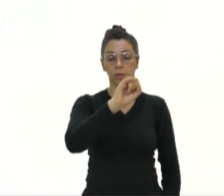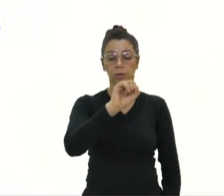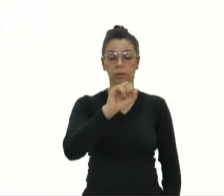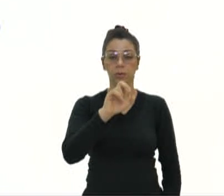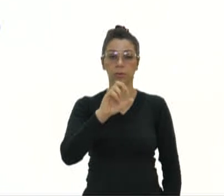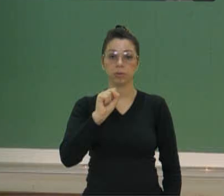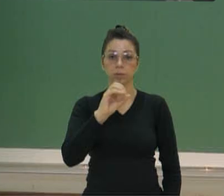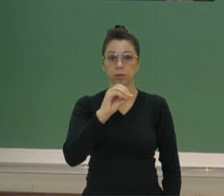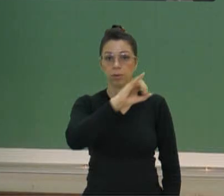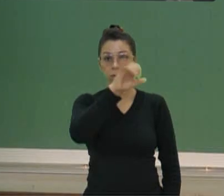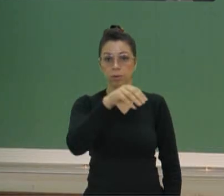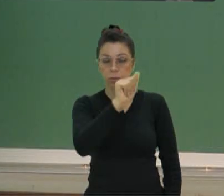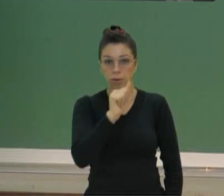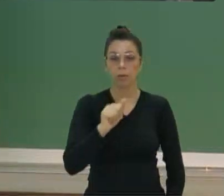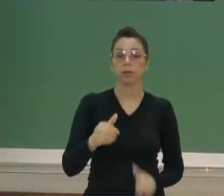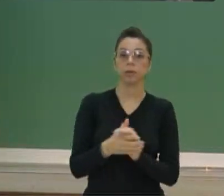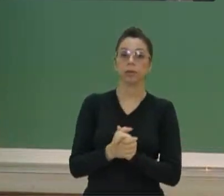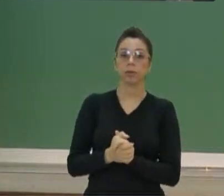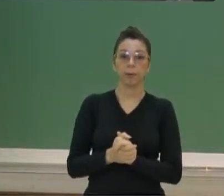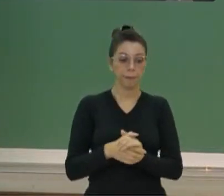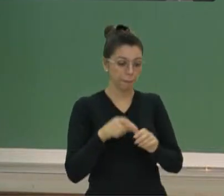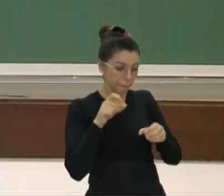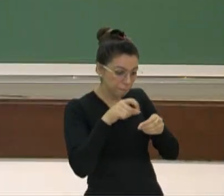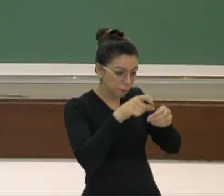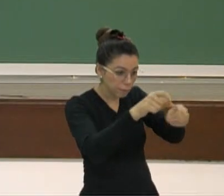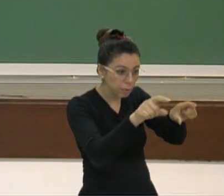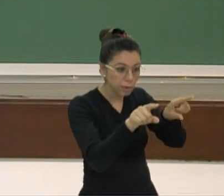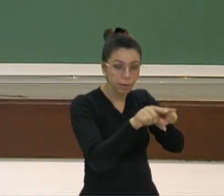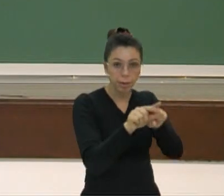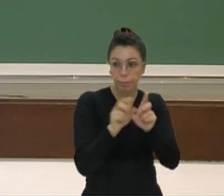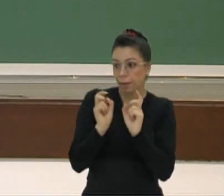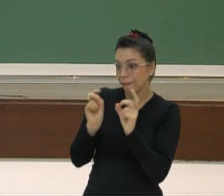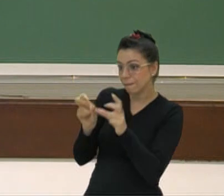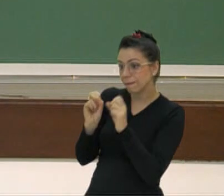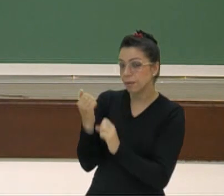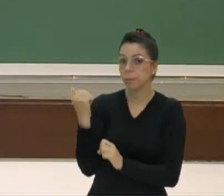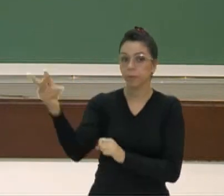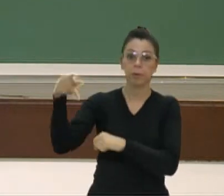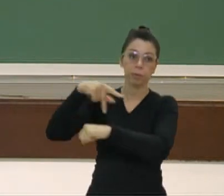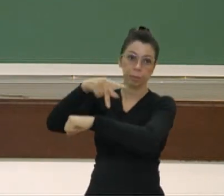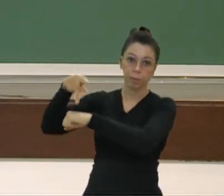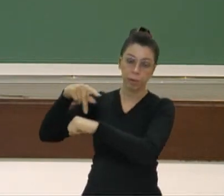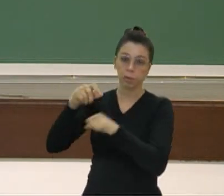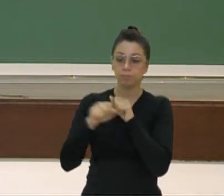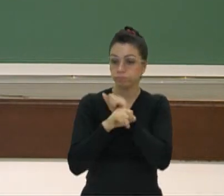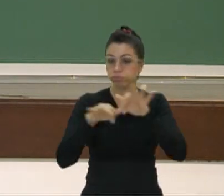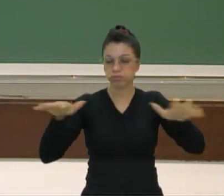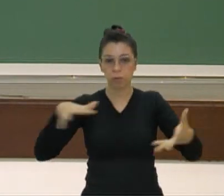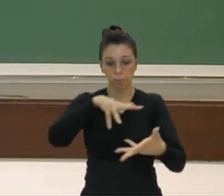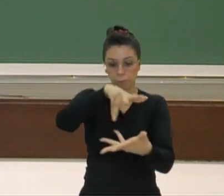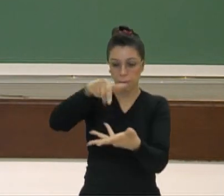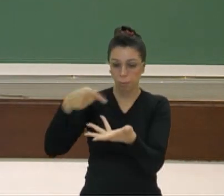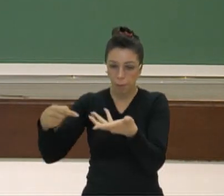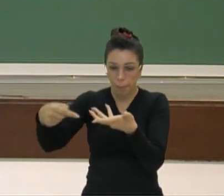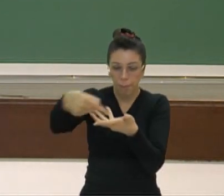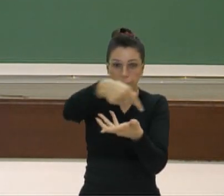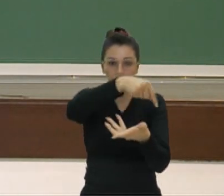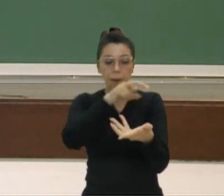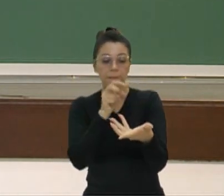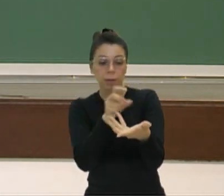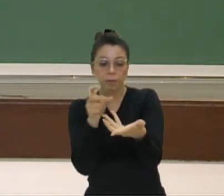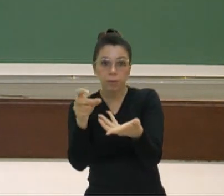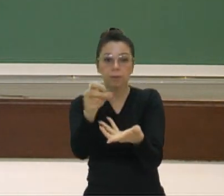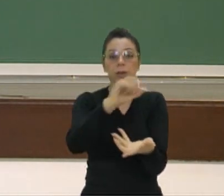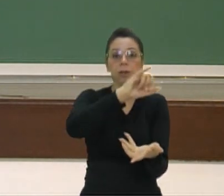grande produtor e exportador da cultura para todo o planeta. Agora vamos escrever um